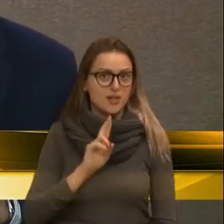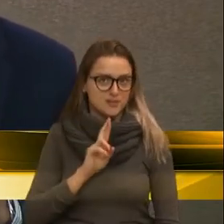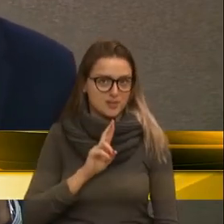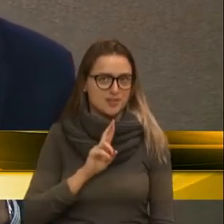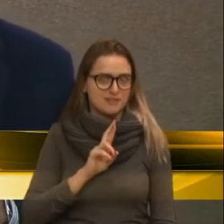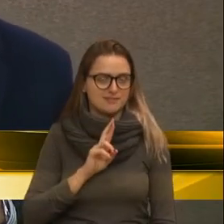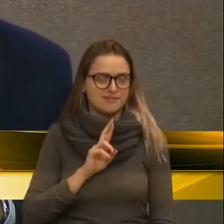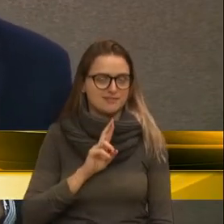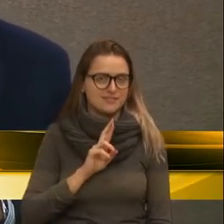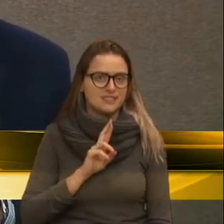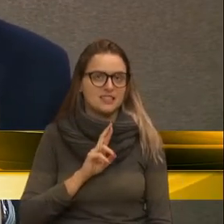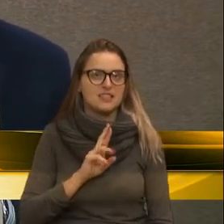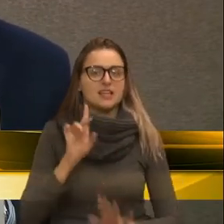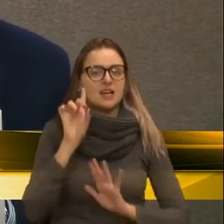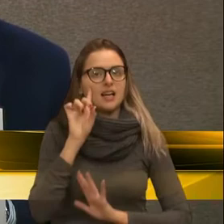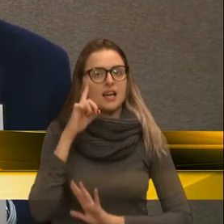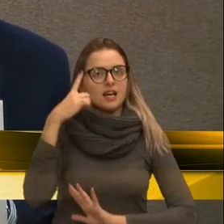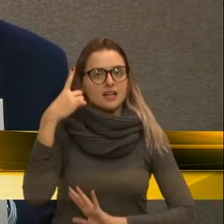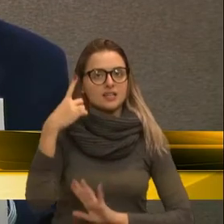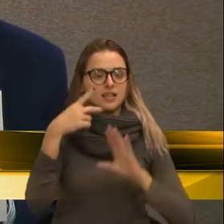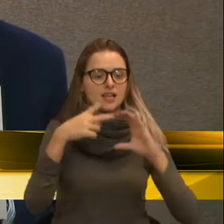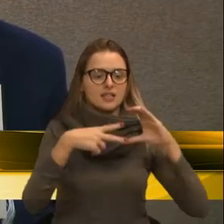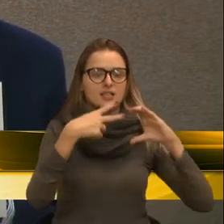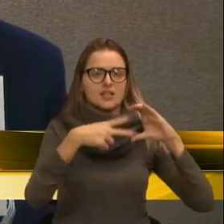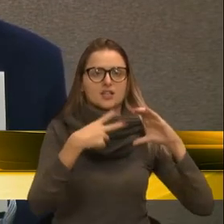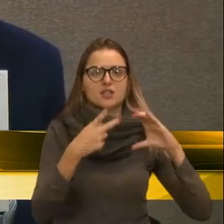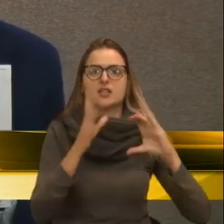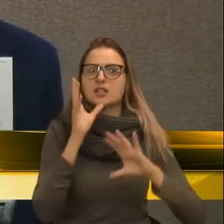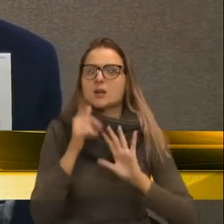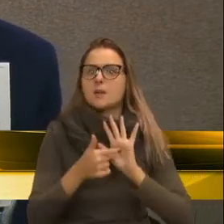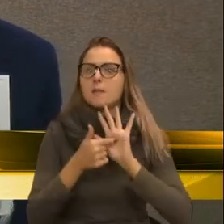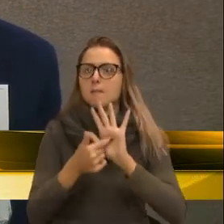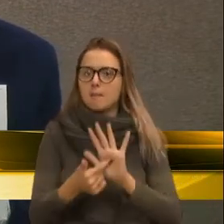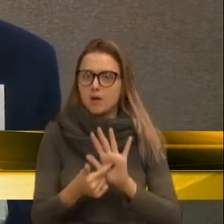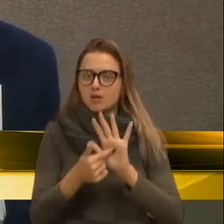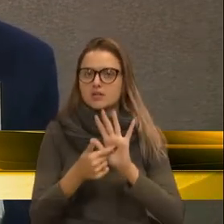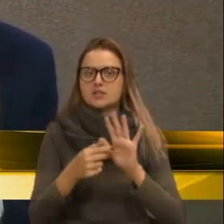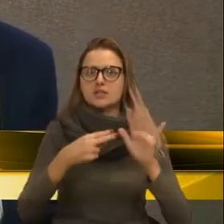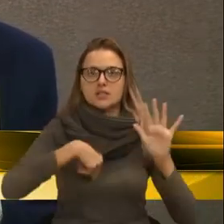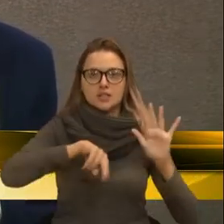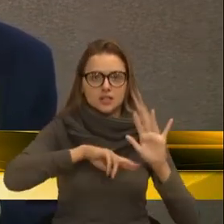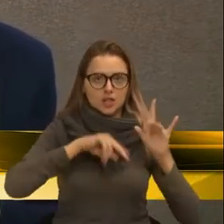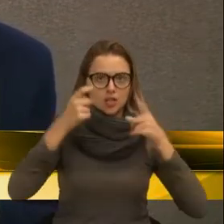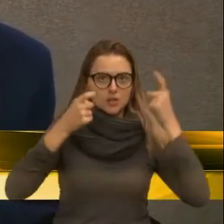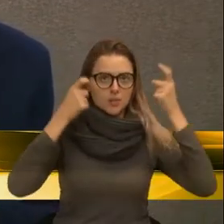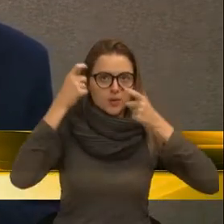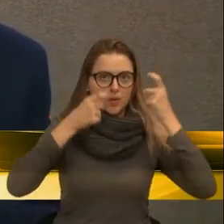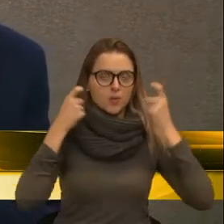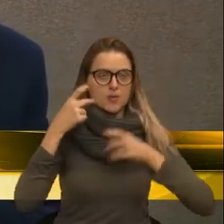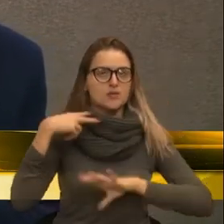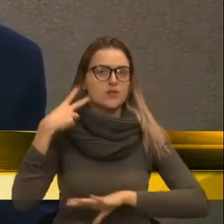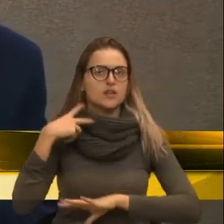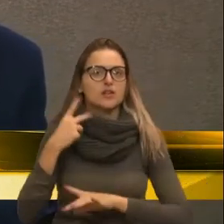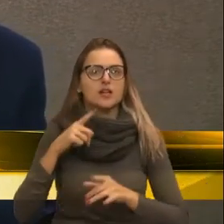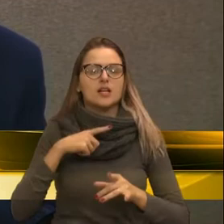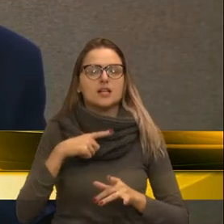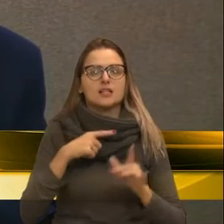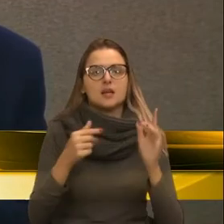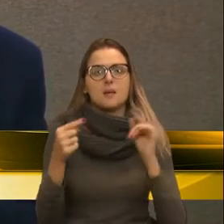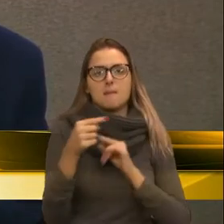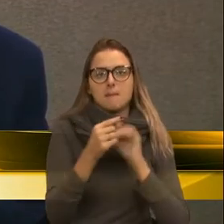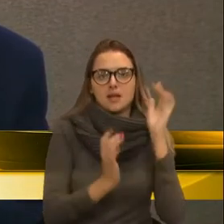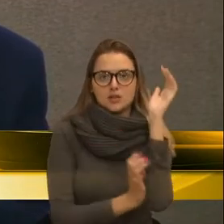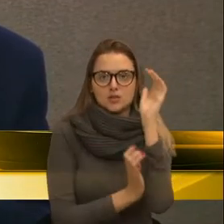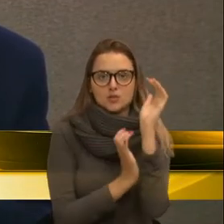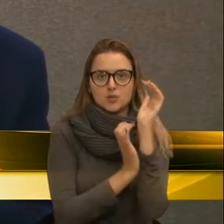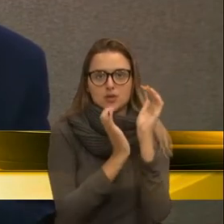que a iniciativa desta Casa, ela demonstra preocupação do legislador em agilizar e desburocratizar a